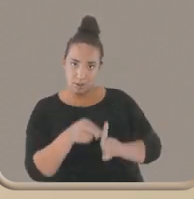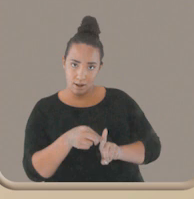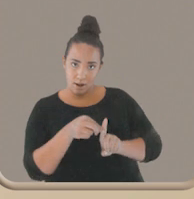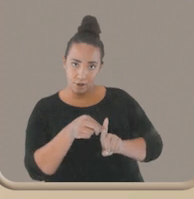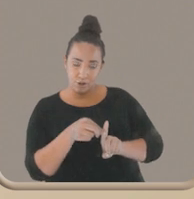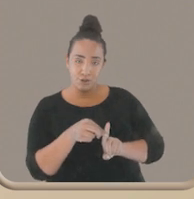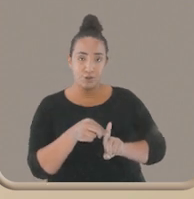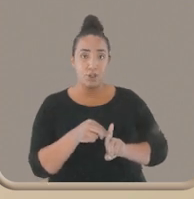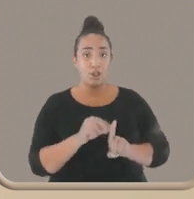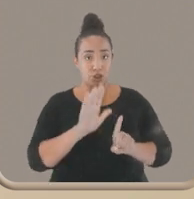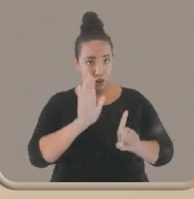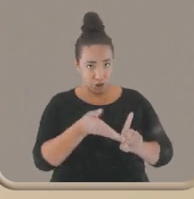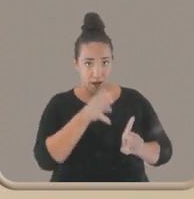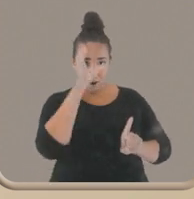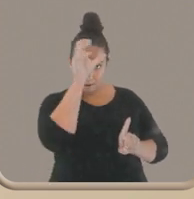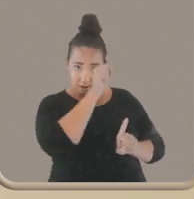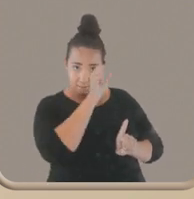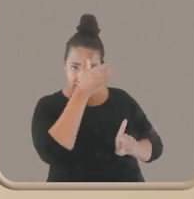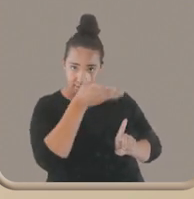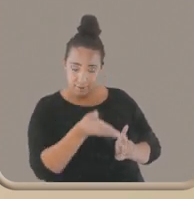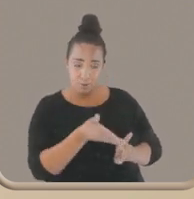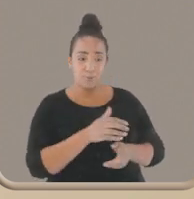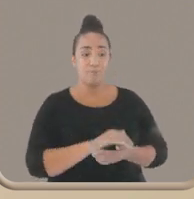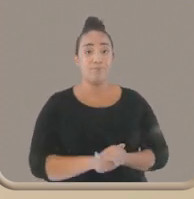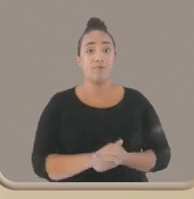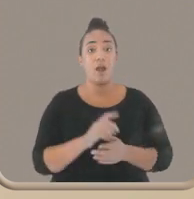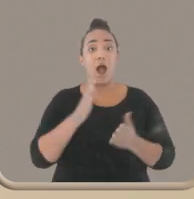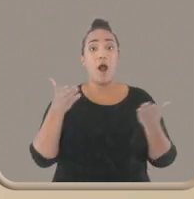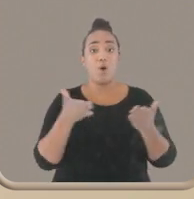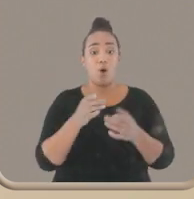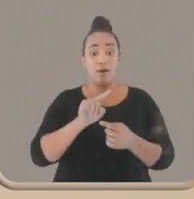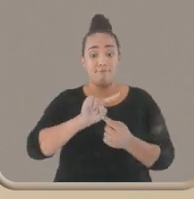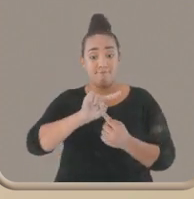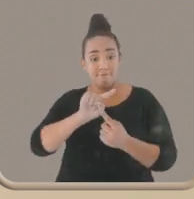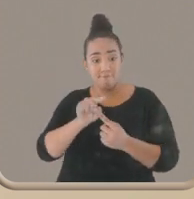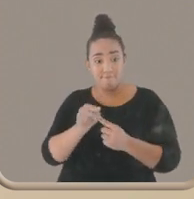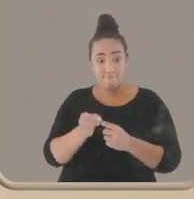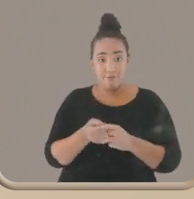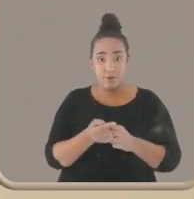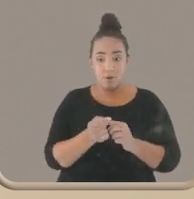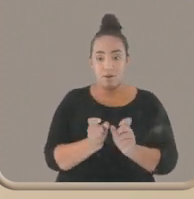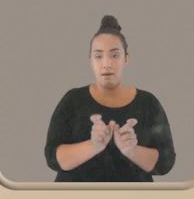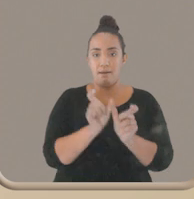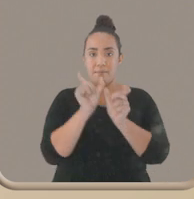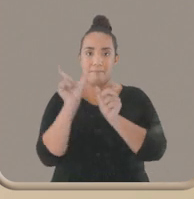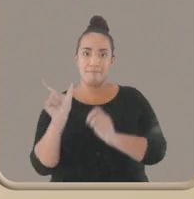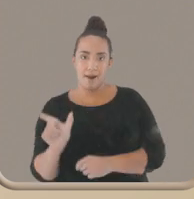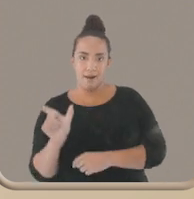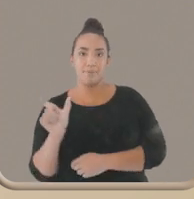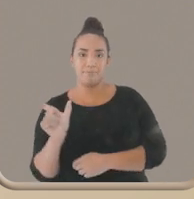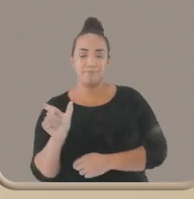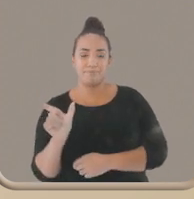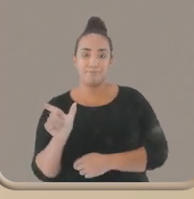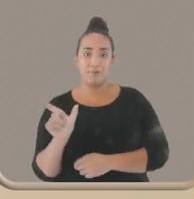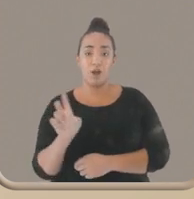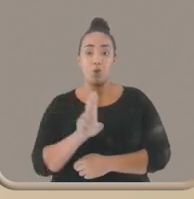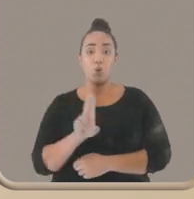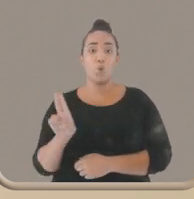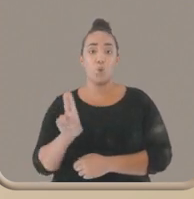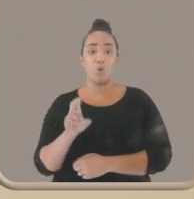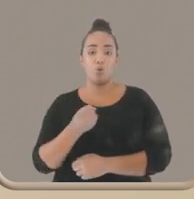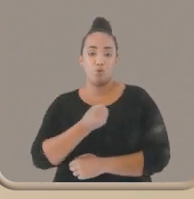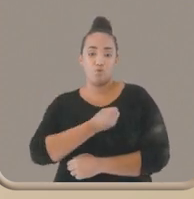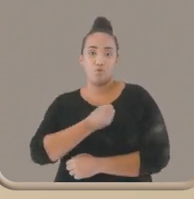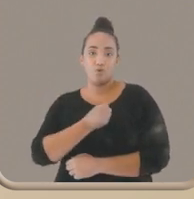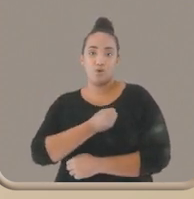unidade. Até aqui já aprendemos. E agora vamos acrescentar a parte decimal, que são os